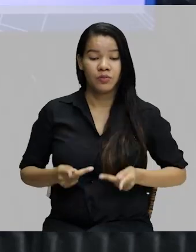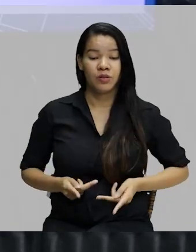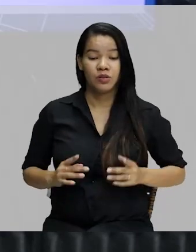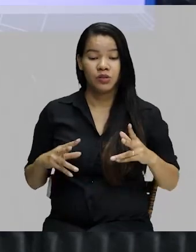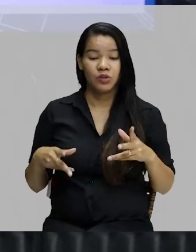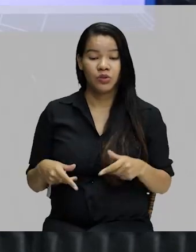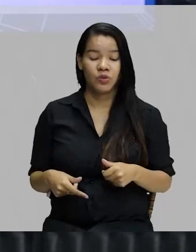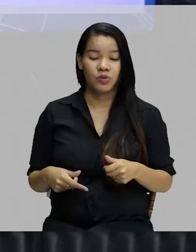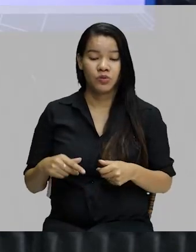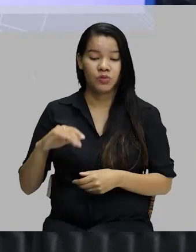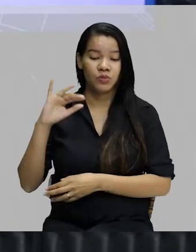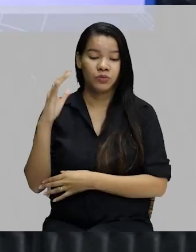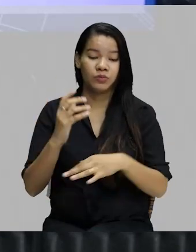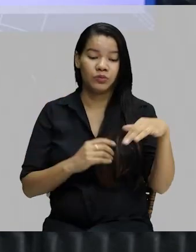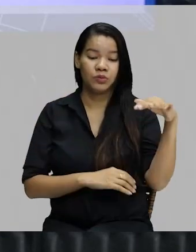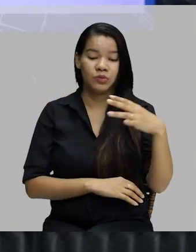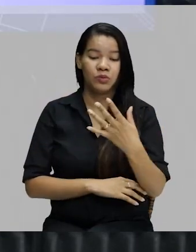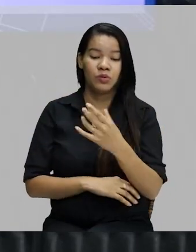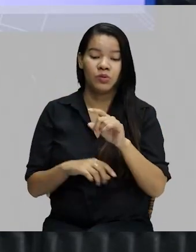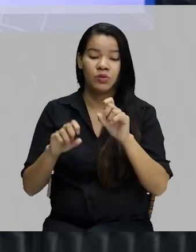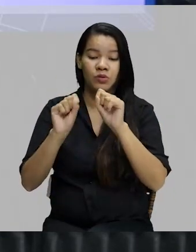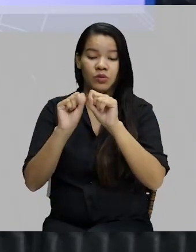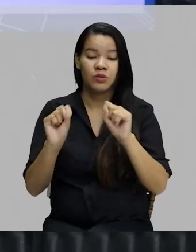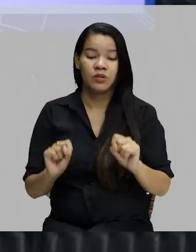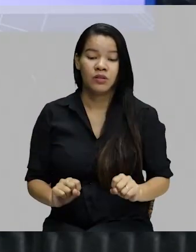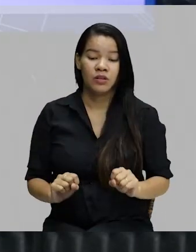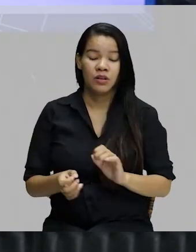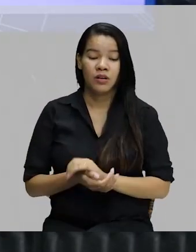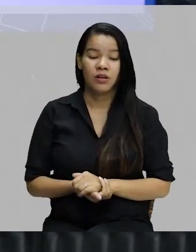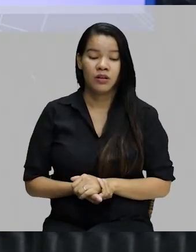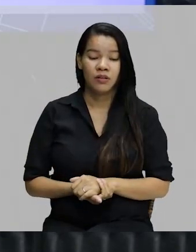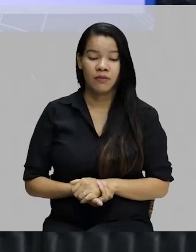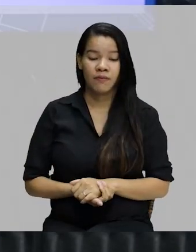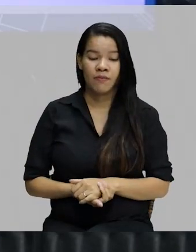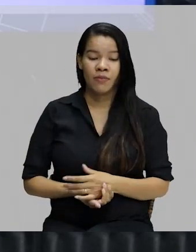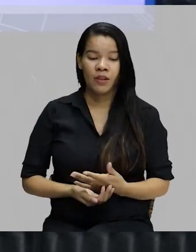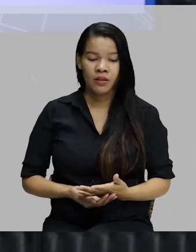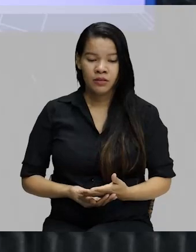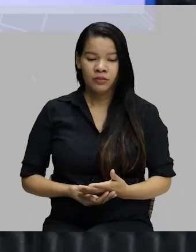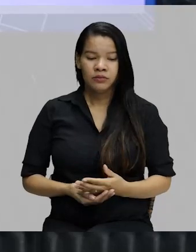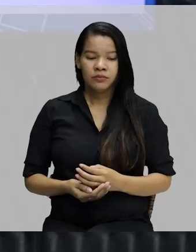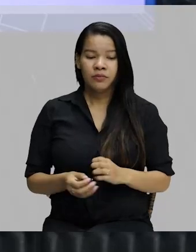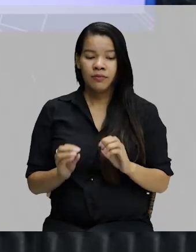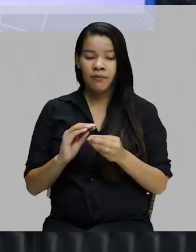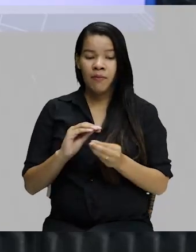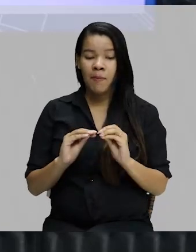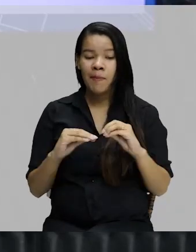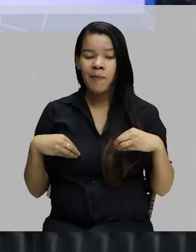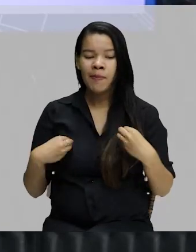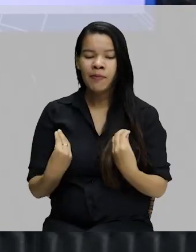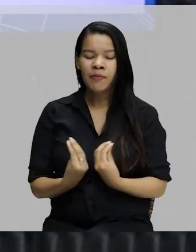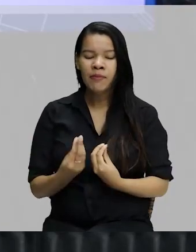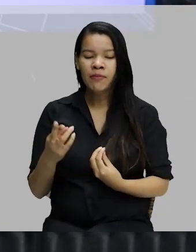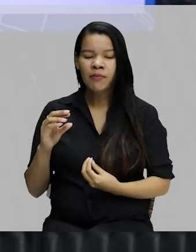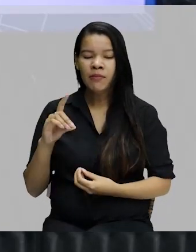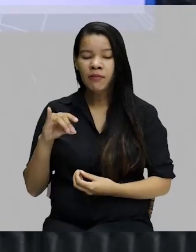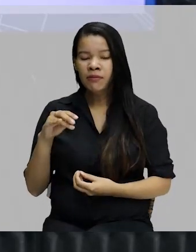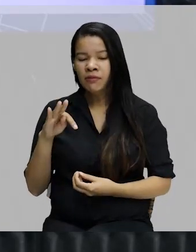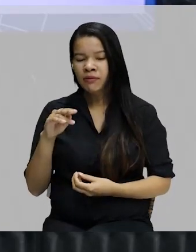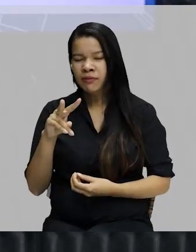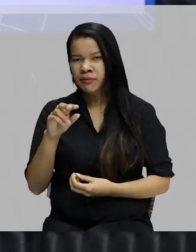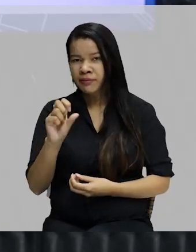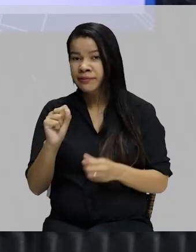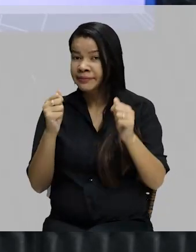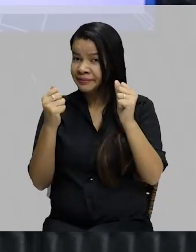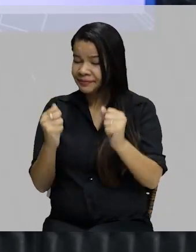certo? A definição de poluição. As substâncias radioativas podem ser naturais ou